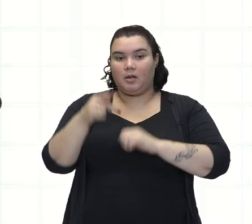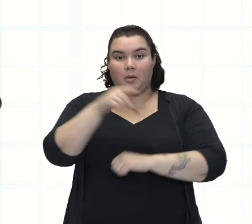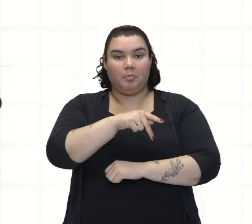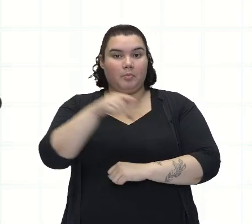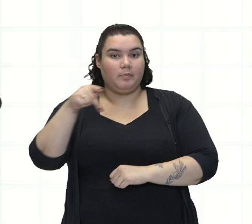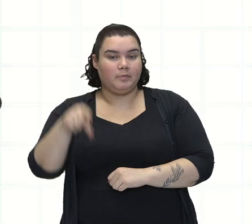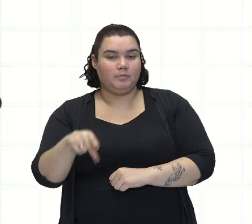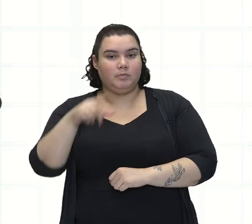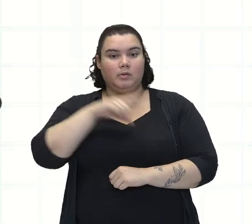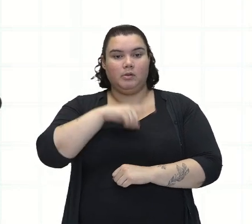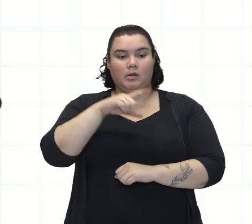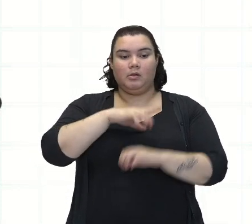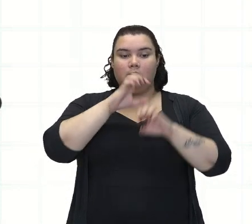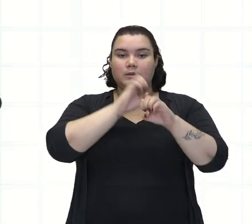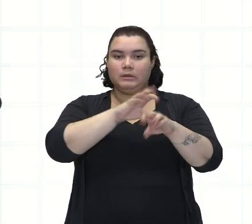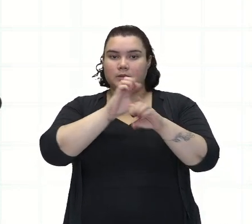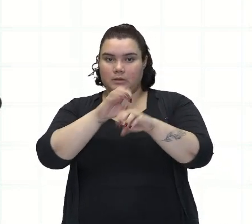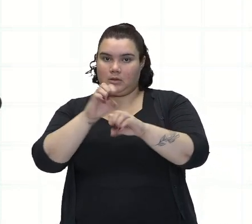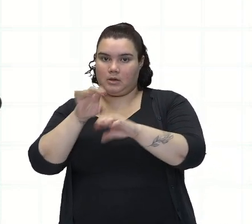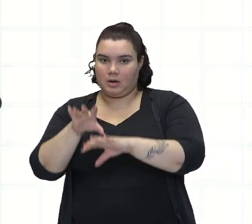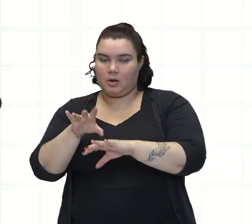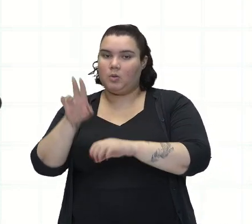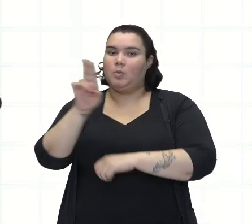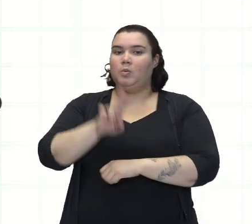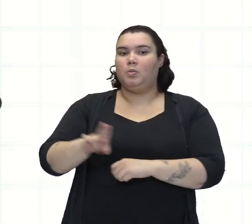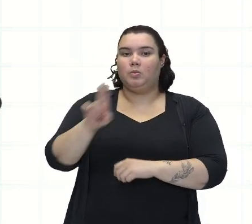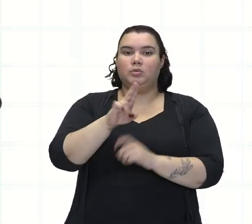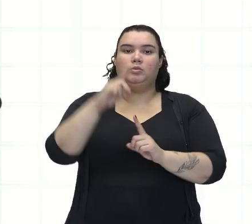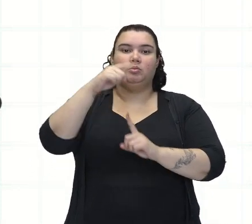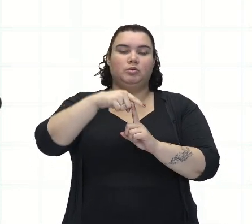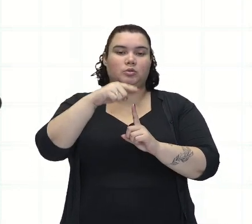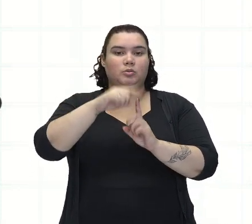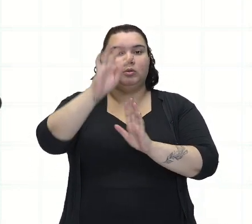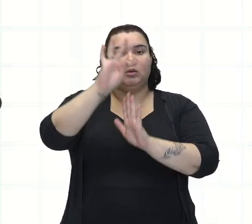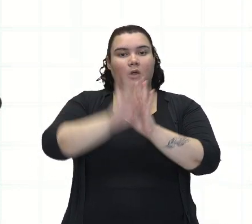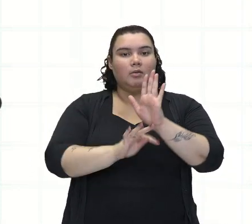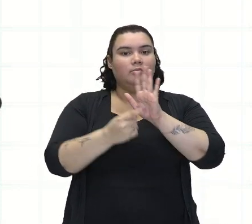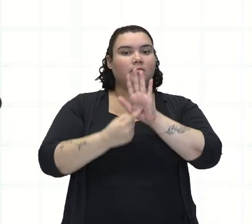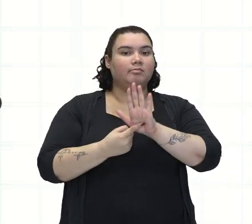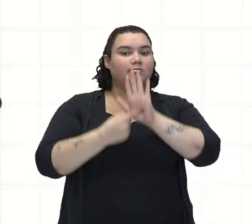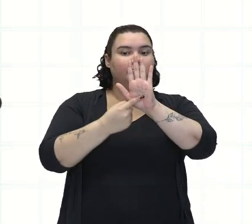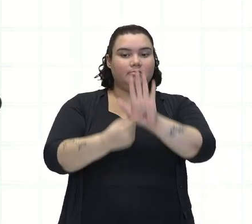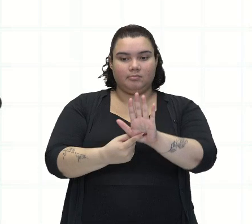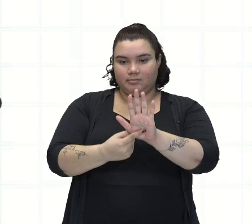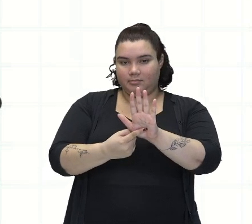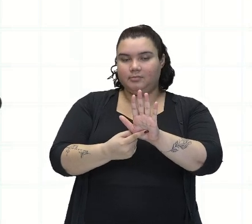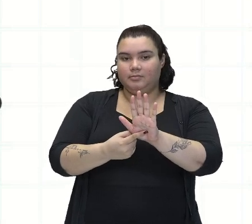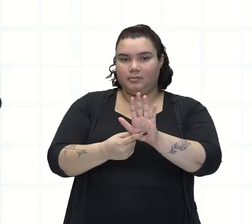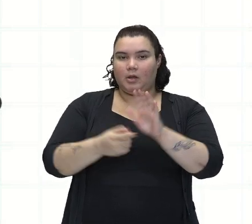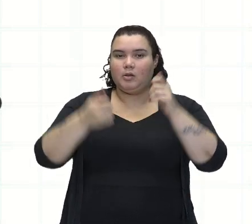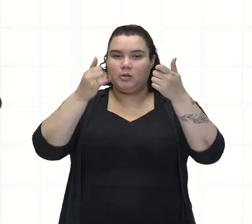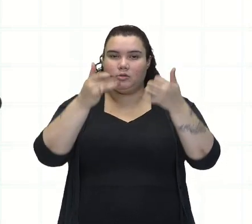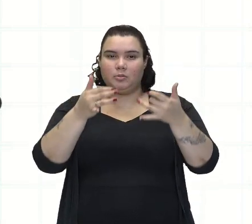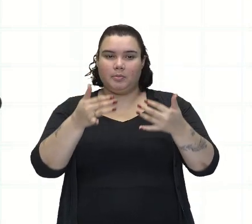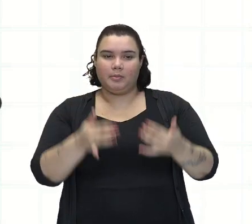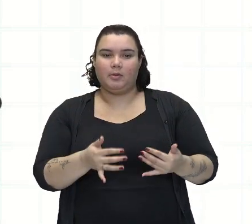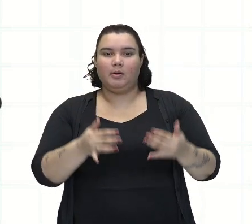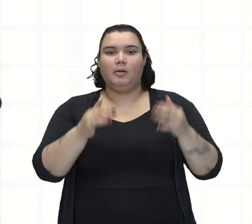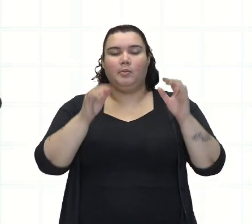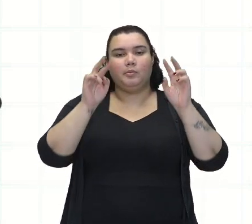professora está materializando o tipo textual de exposição. Ela está explicando